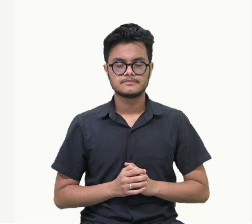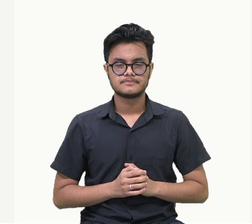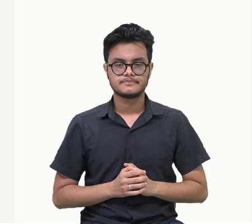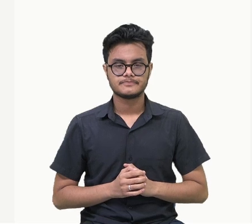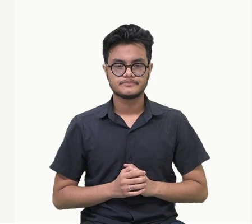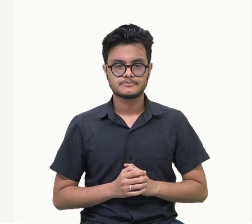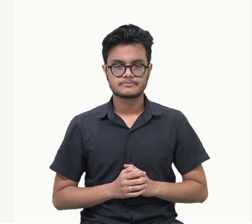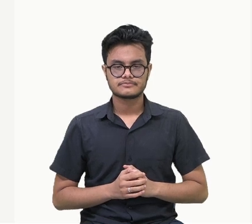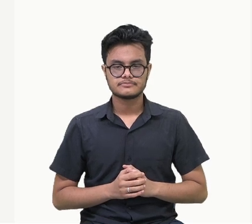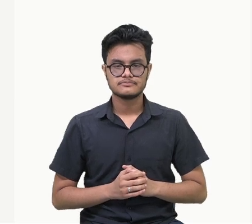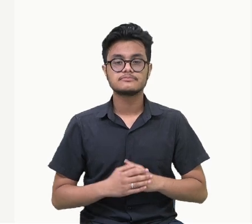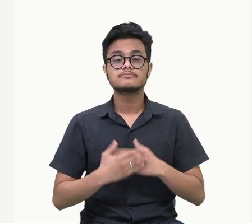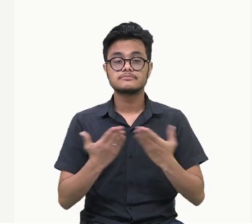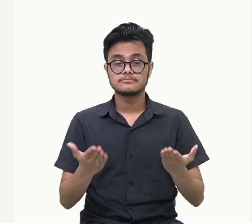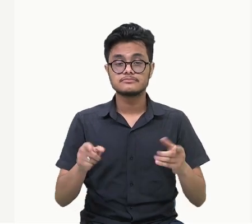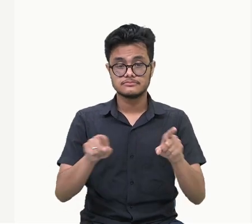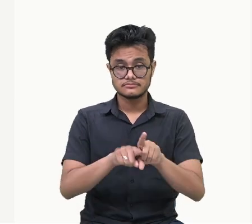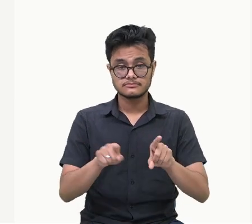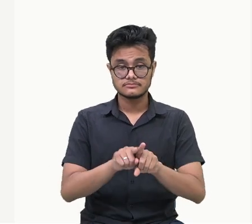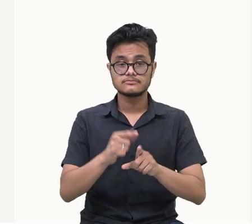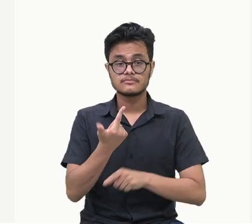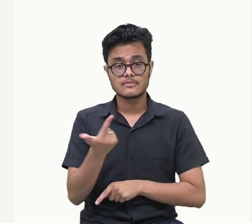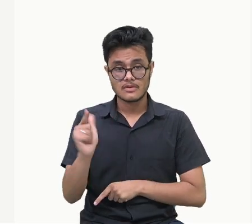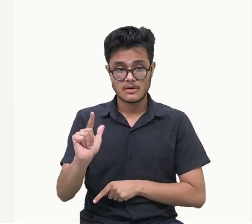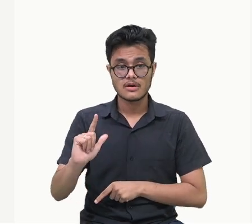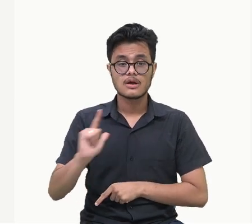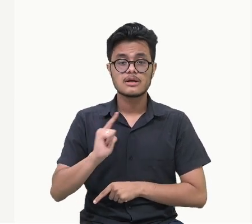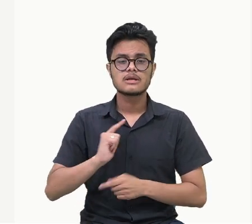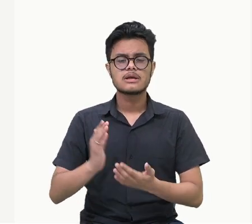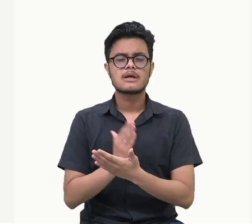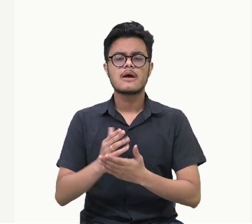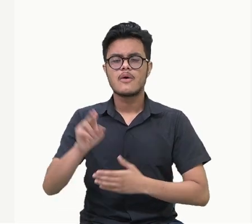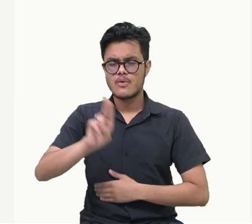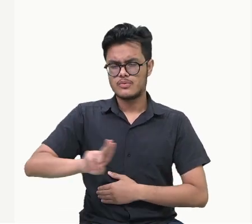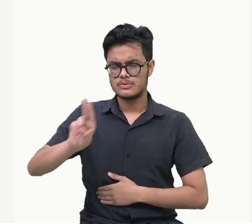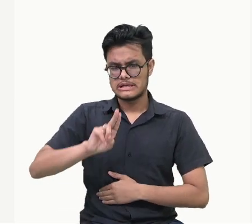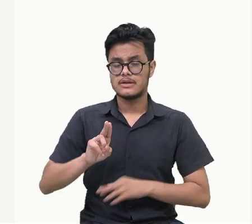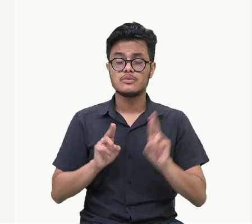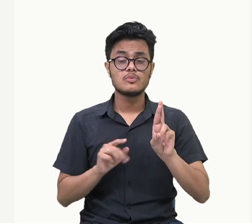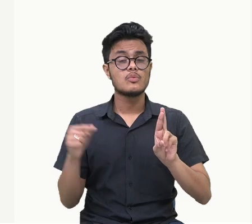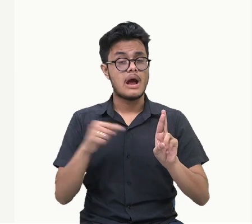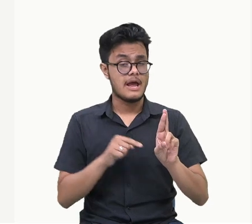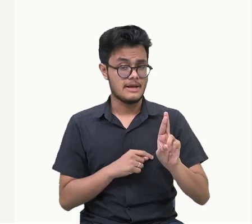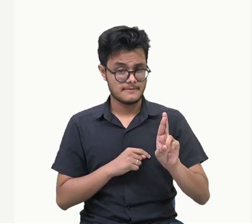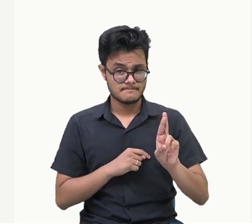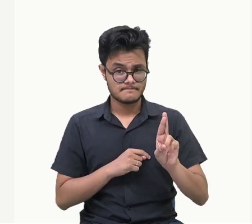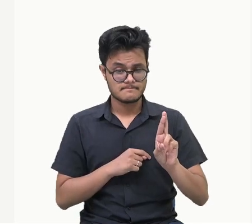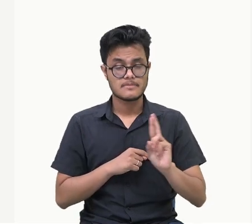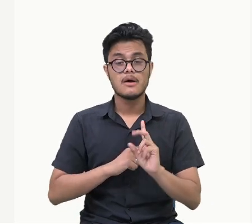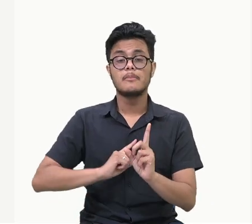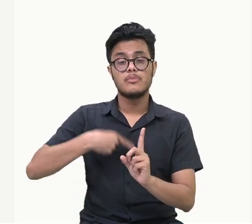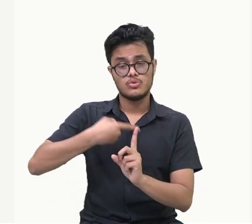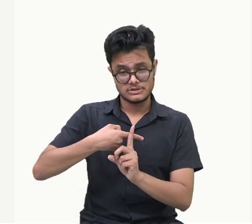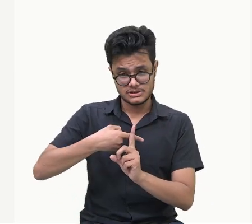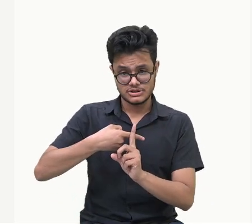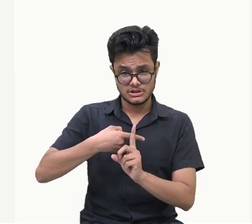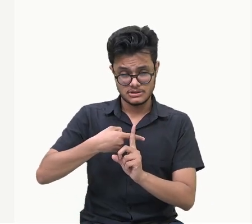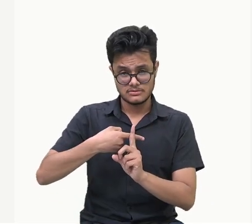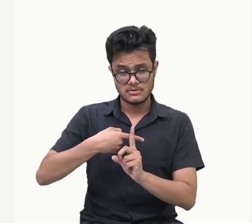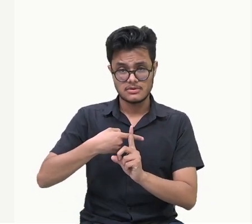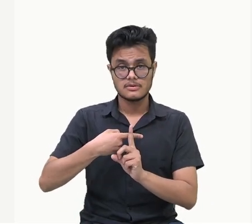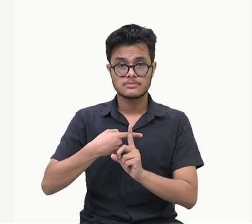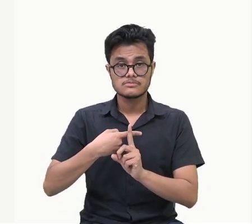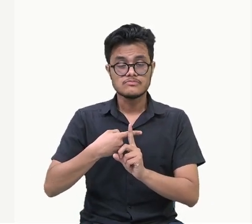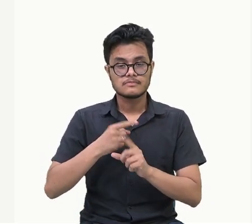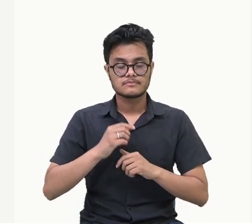E o contradomínio é o conjunto dos reais positivos não